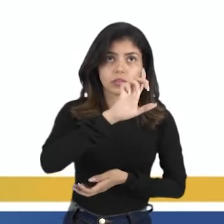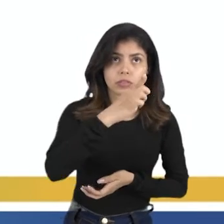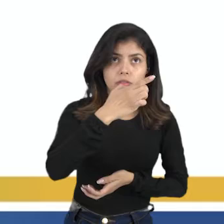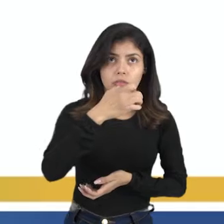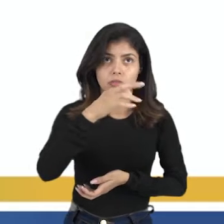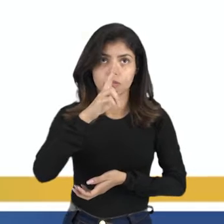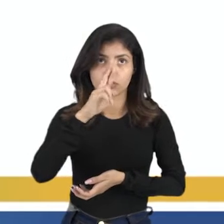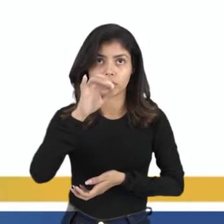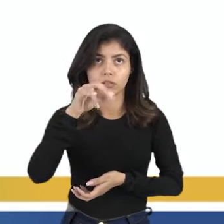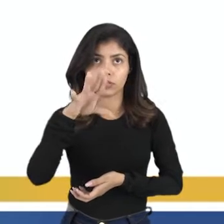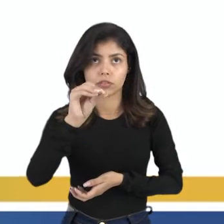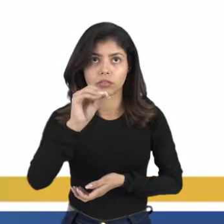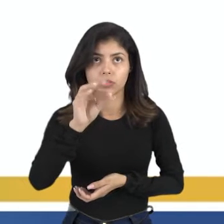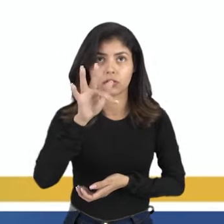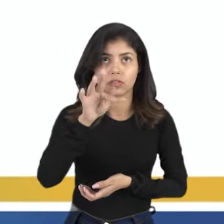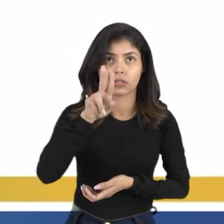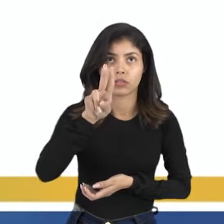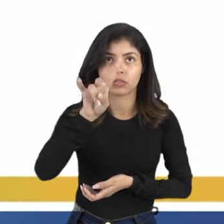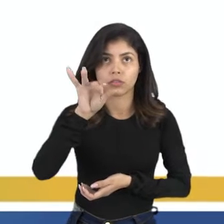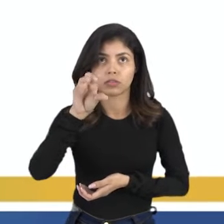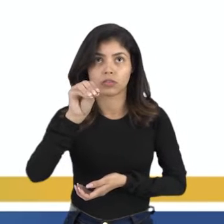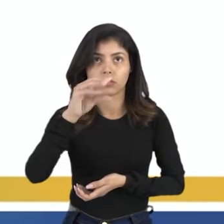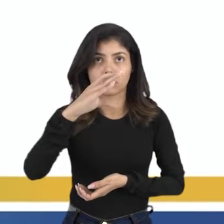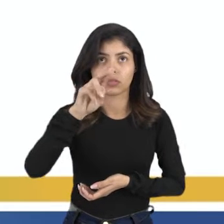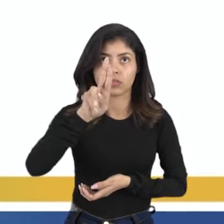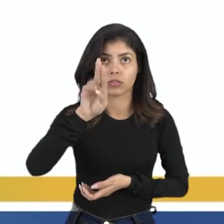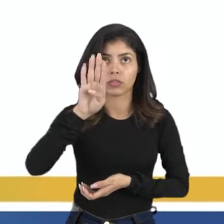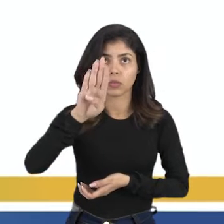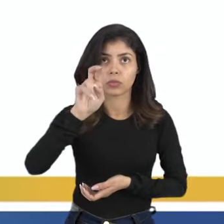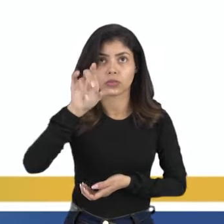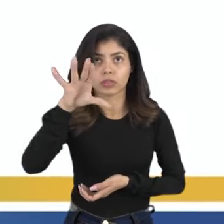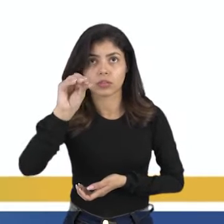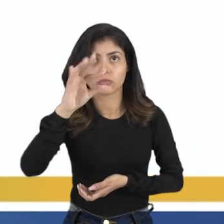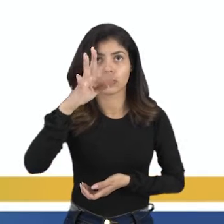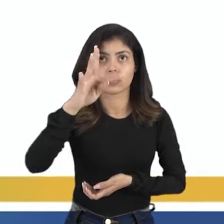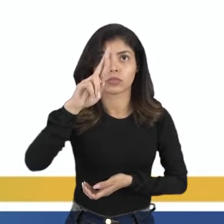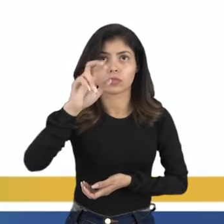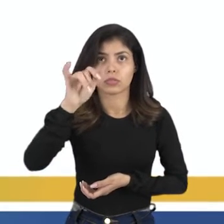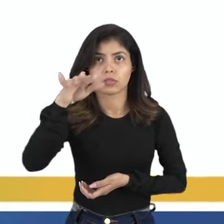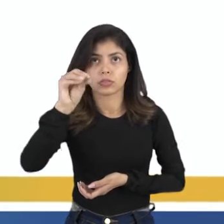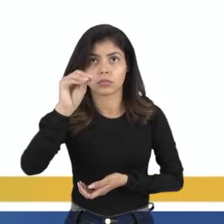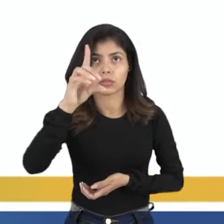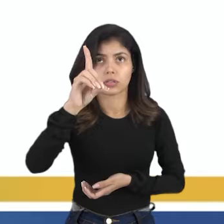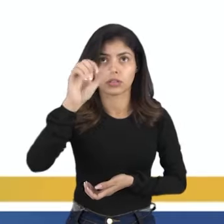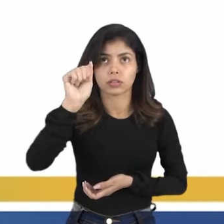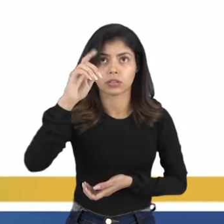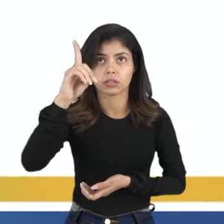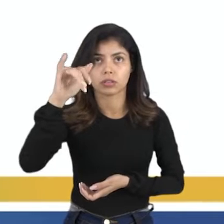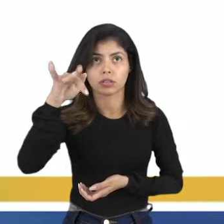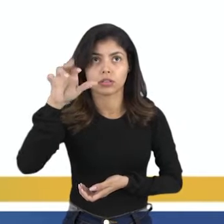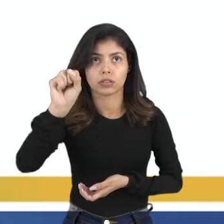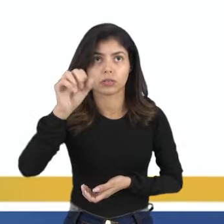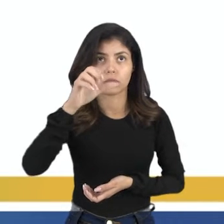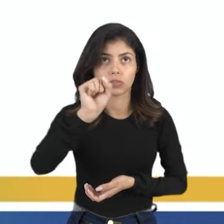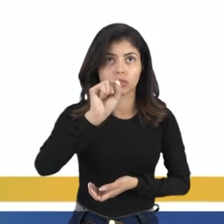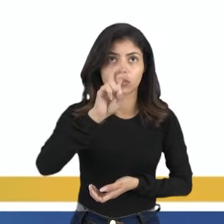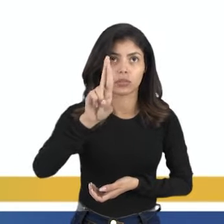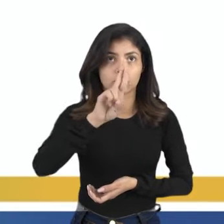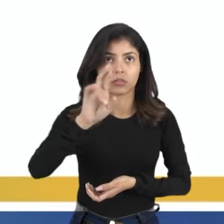destacaram foram o expressionismo, fauvismo, cubismo, futurismo, dadaísmo,